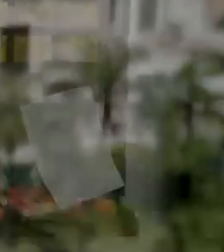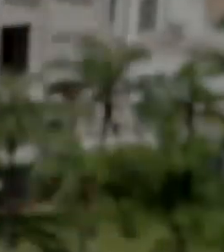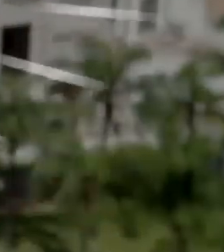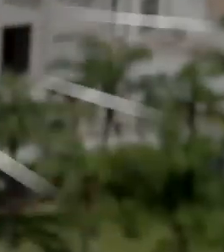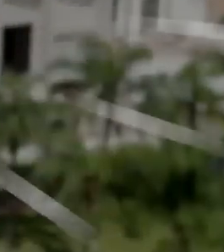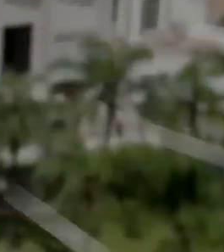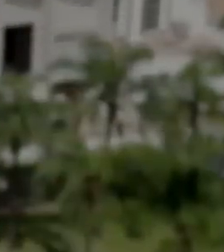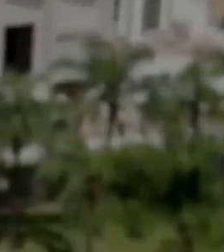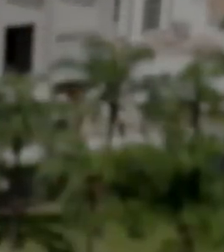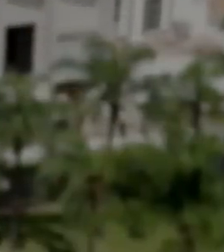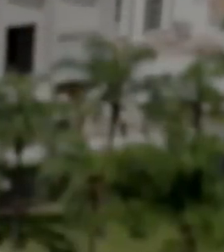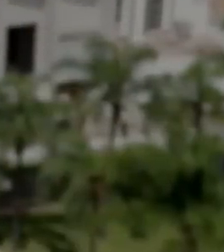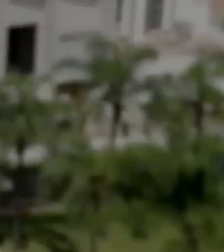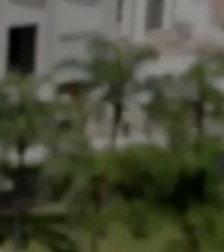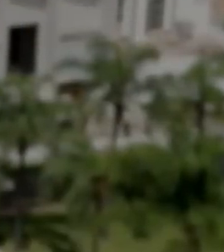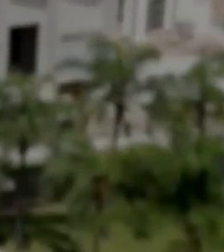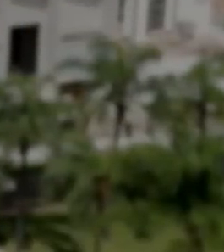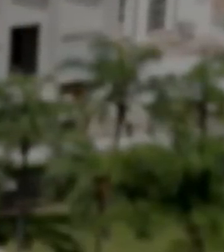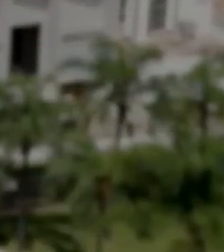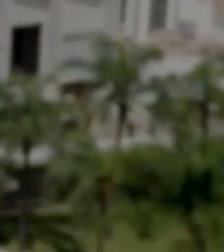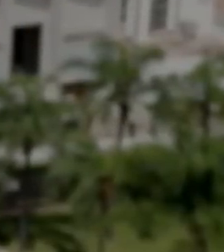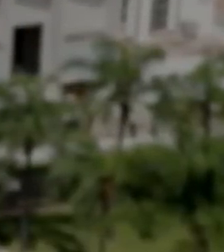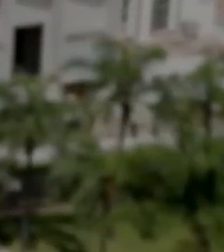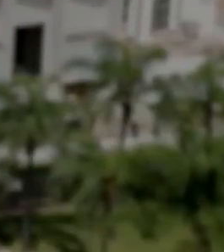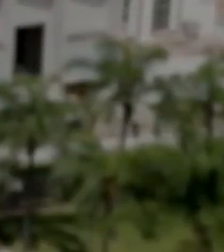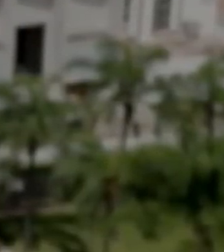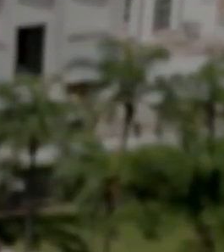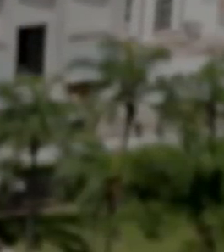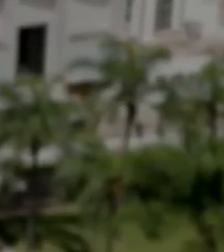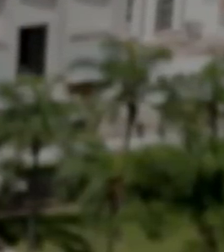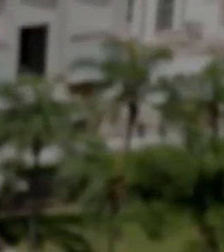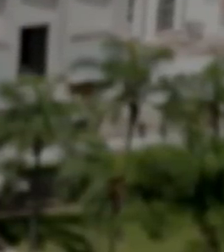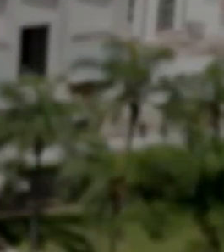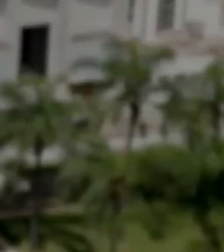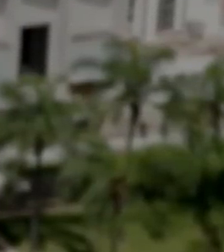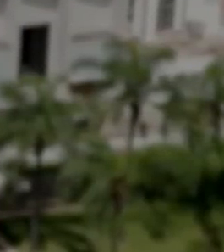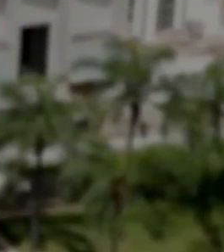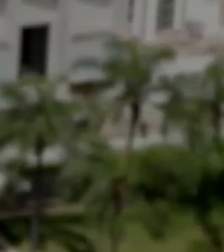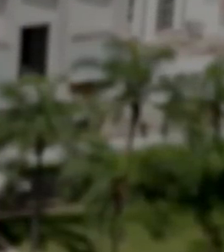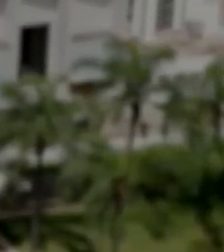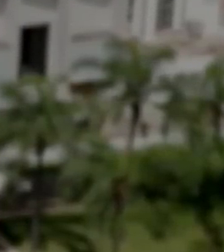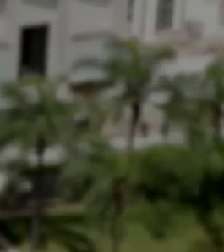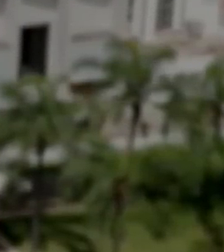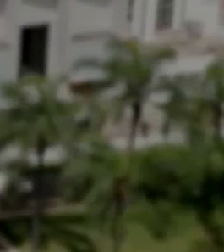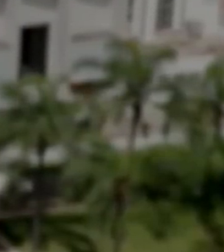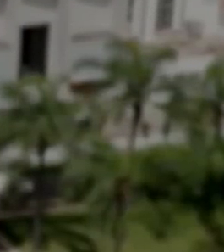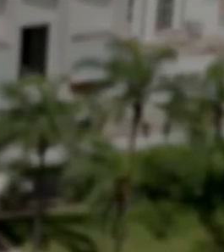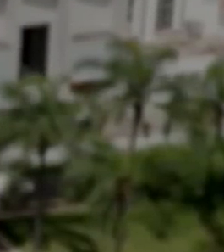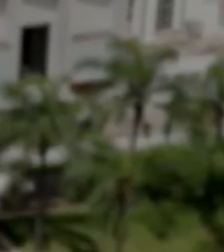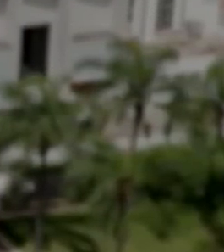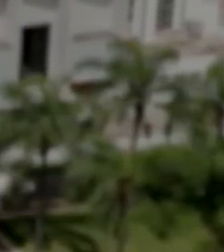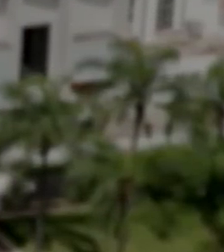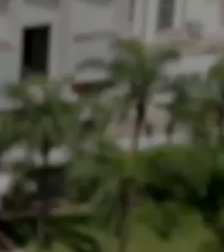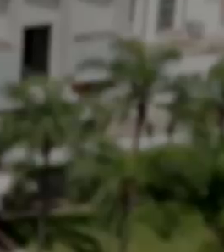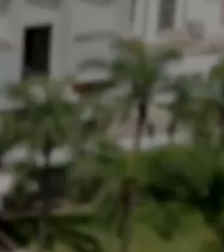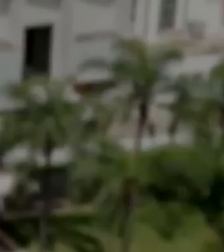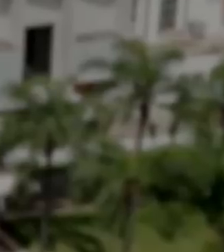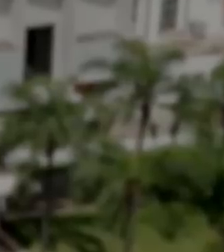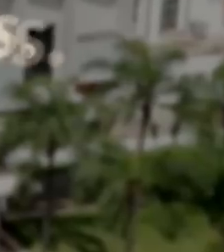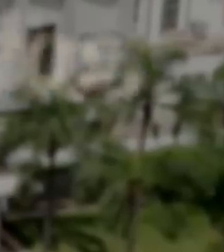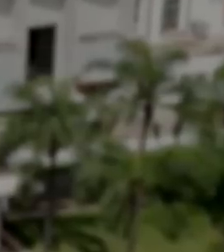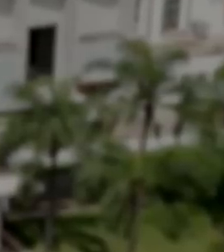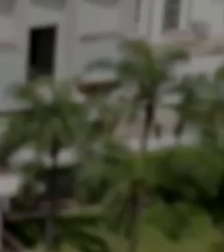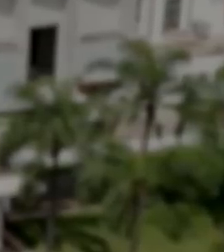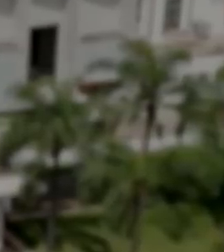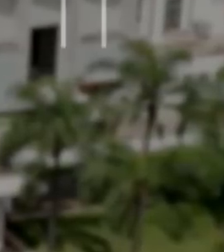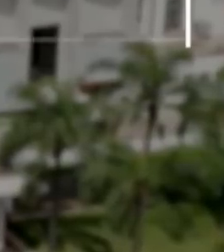fazê-lo. Vamos participar dessa iniciativa do Ministério Mulher Cristã em Missão com orações, abraços e